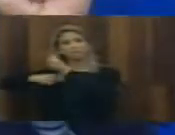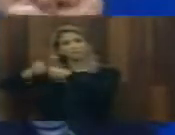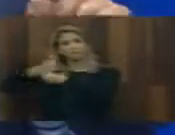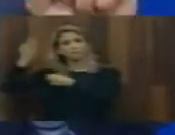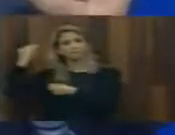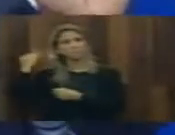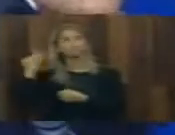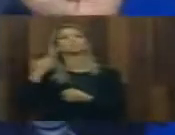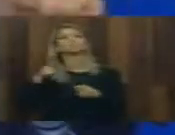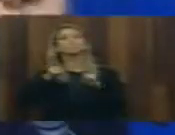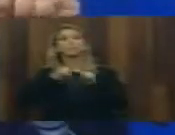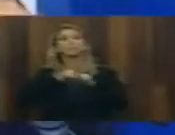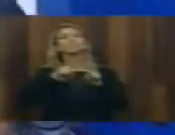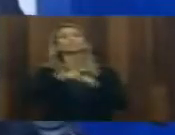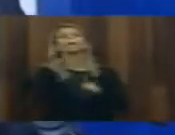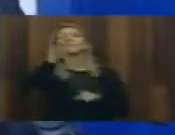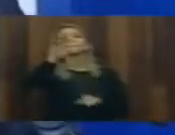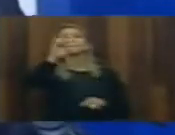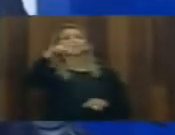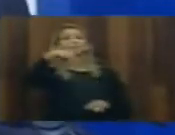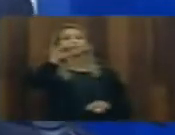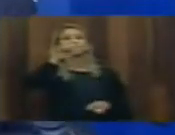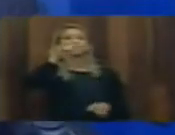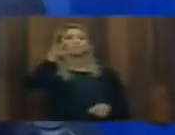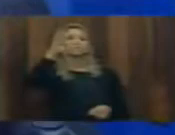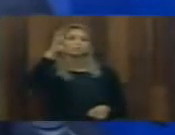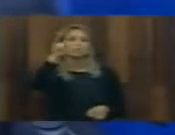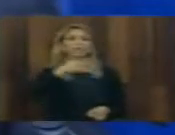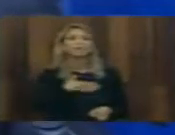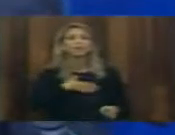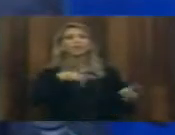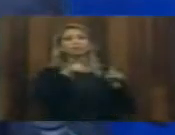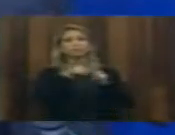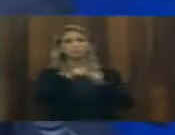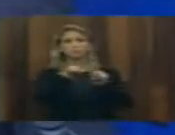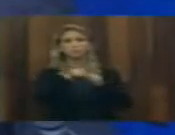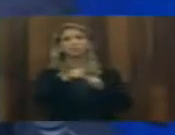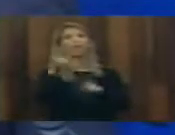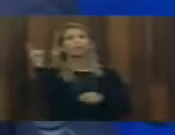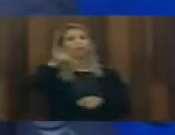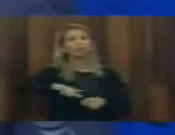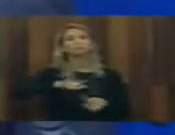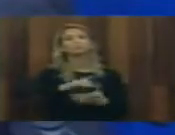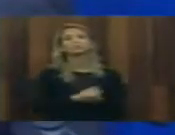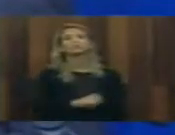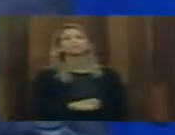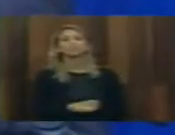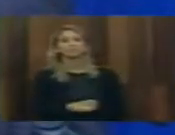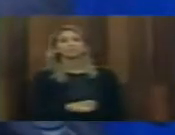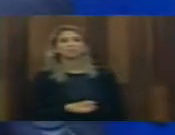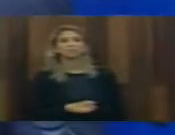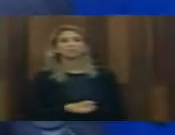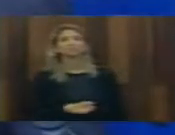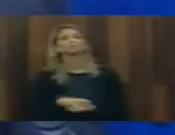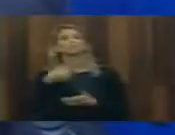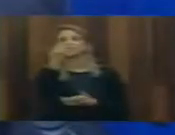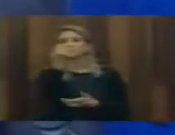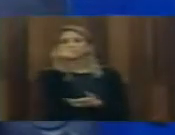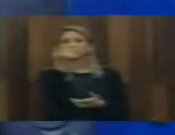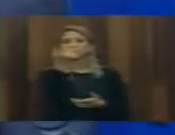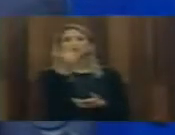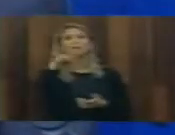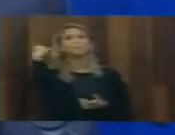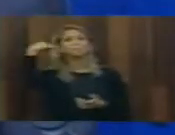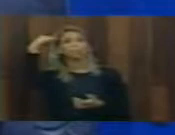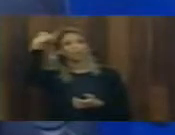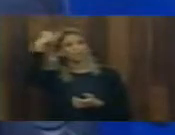também conseguimos 500 mil reais também quando era deputada no primeiro mandato para Cabo Frio. Então, assim, é importante que uma ida de